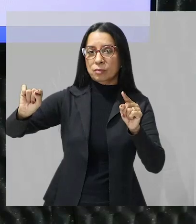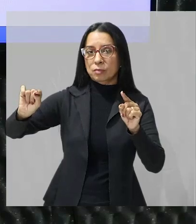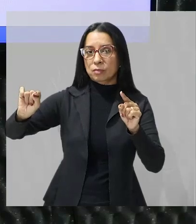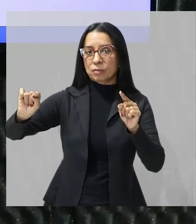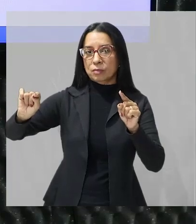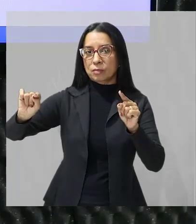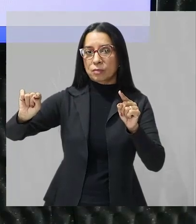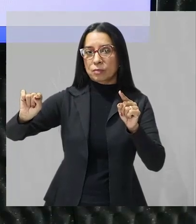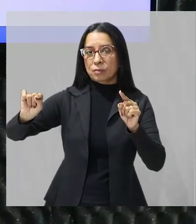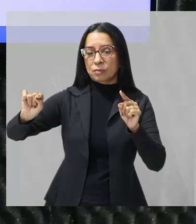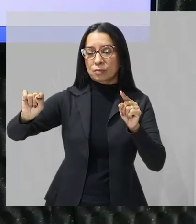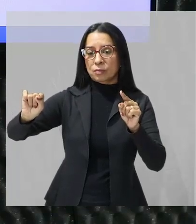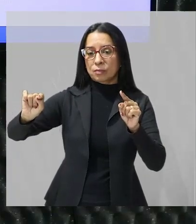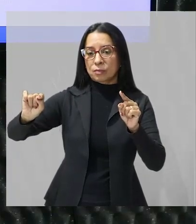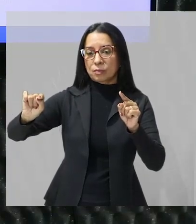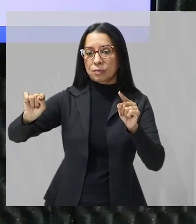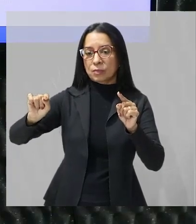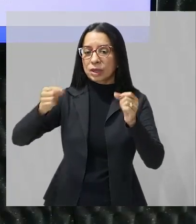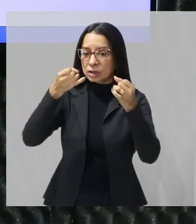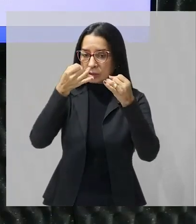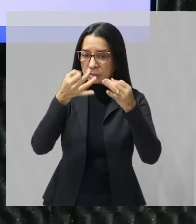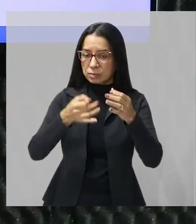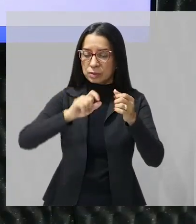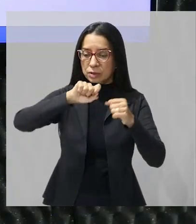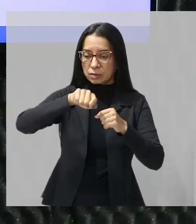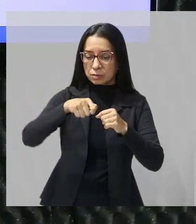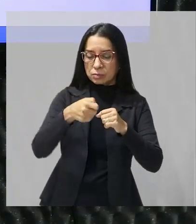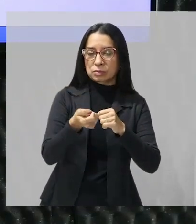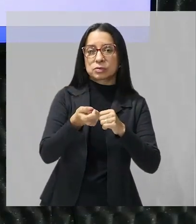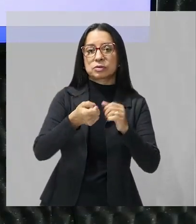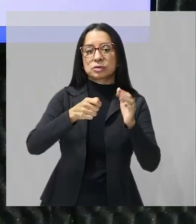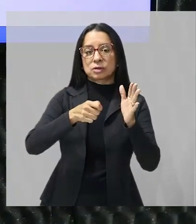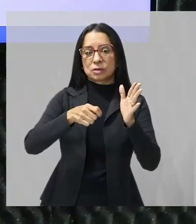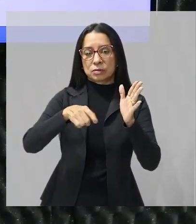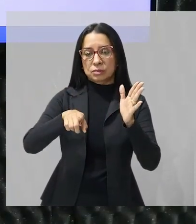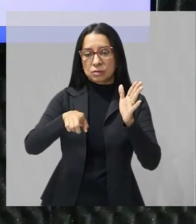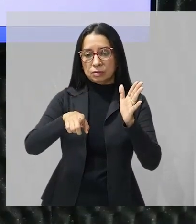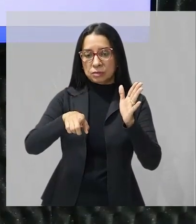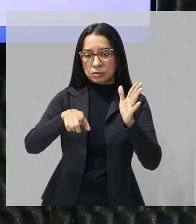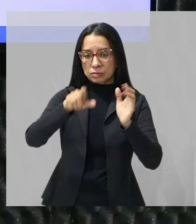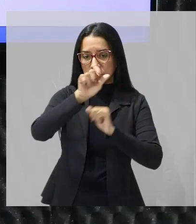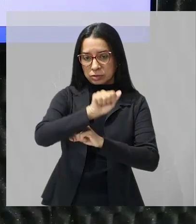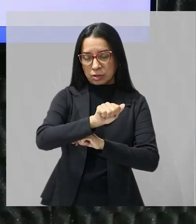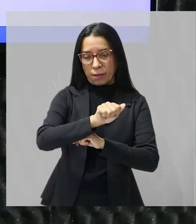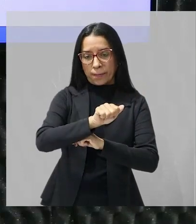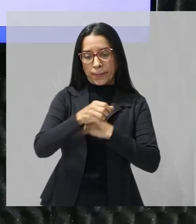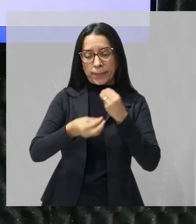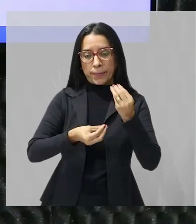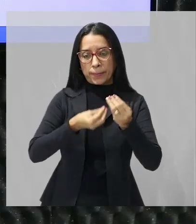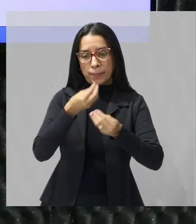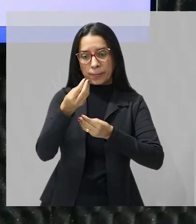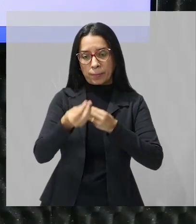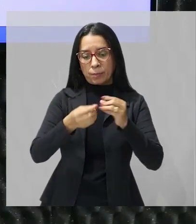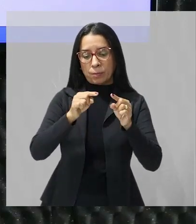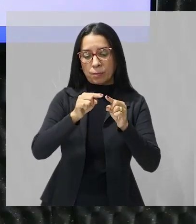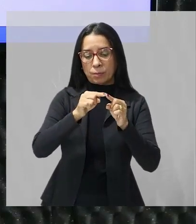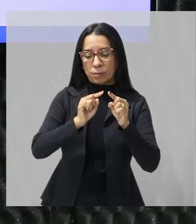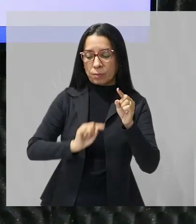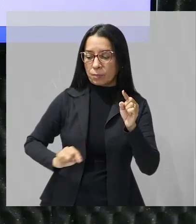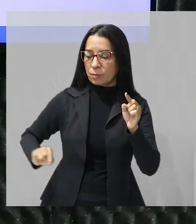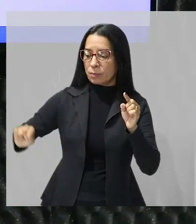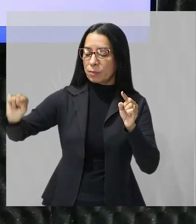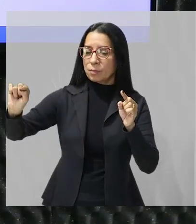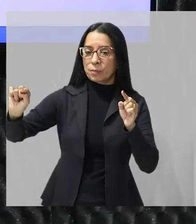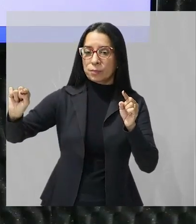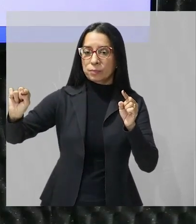né, justifica o sinal de A, tá? E dessa forma, como a parábola tem concavidade voltada para baixo,